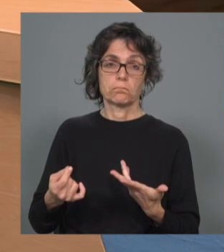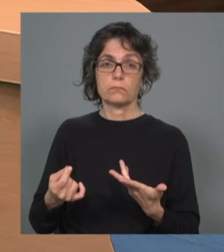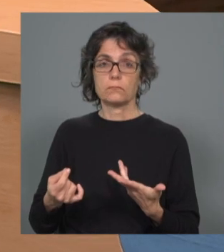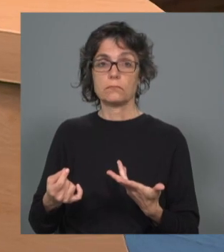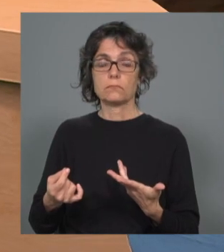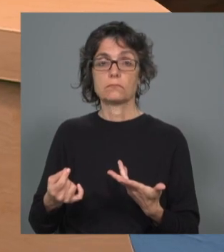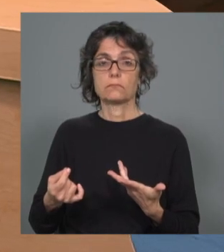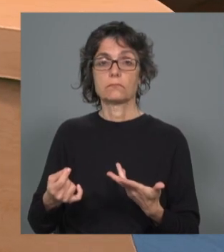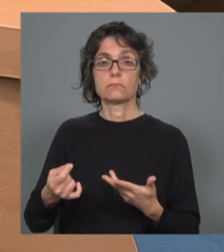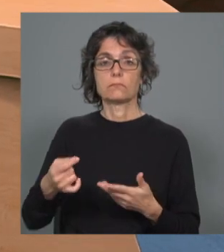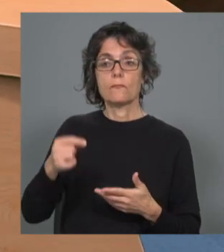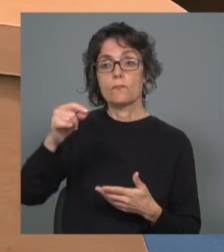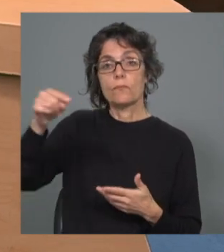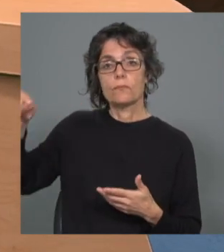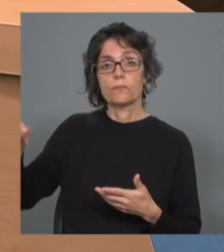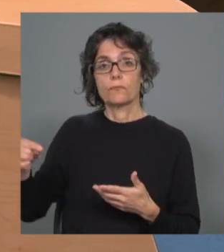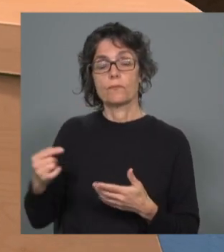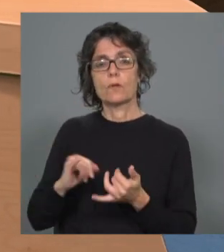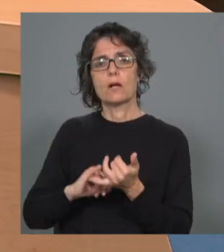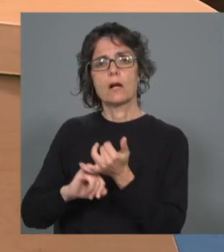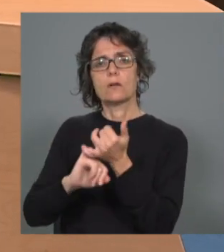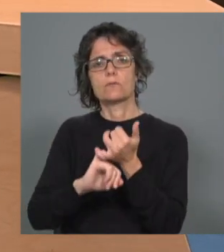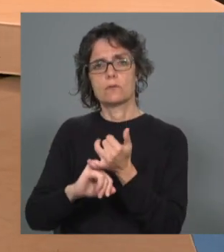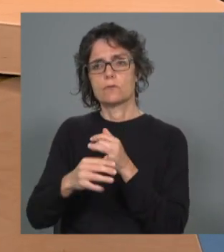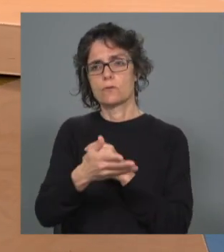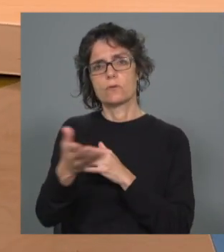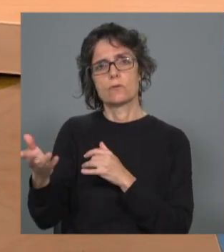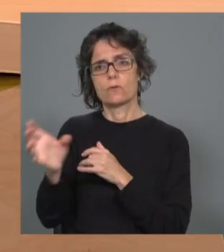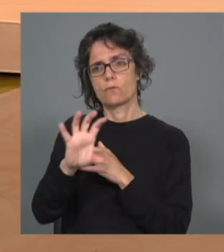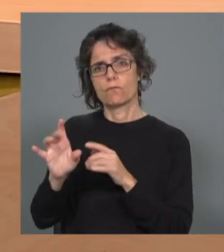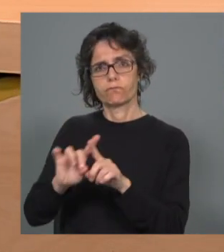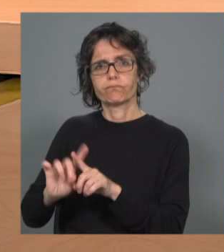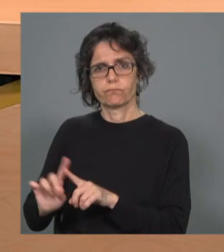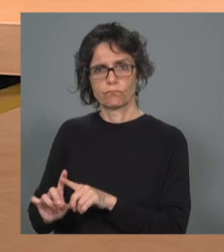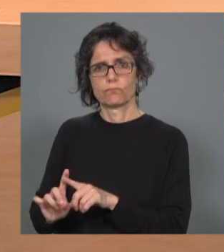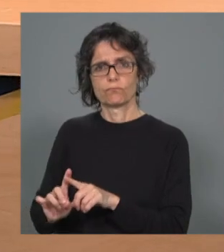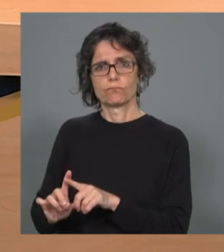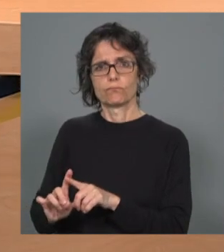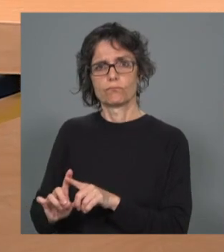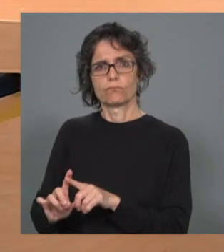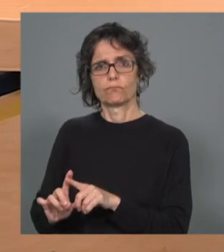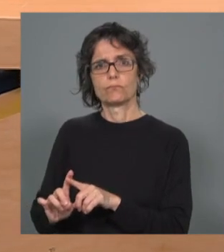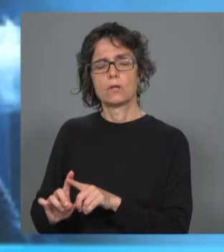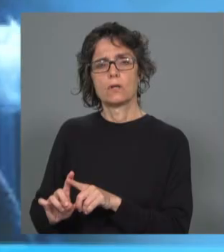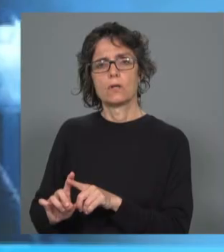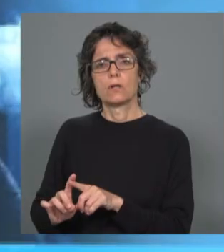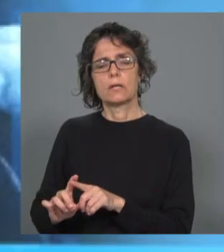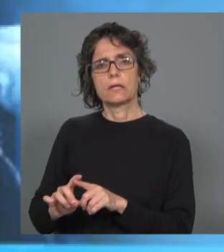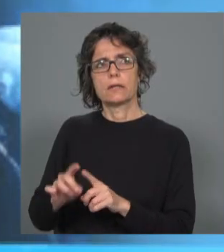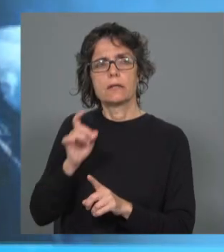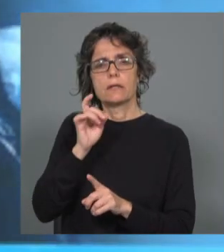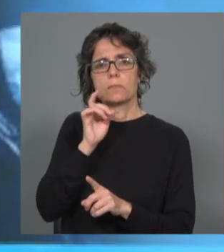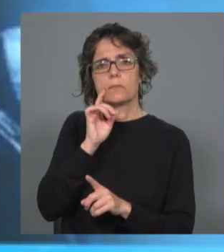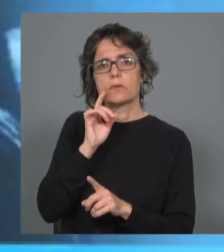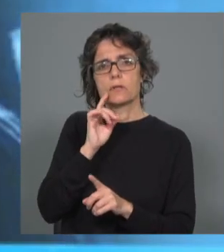em todas a associação, formas de associação que zelam pelos direitos dos trabalhadores. É também